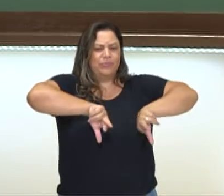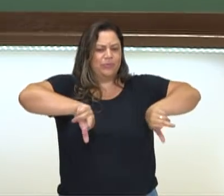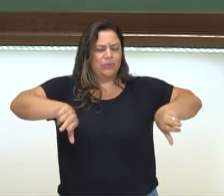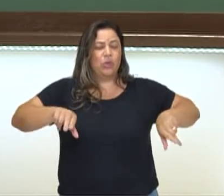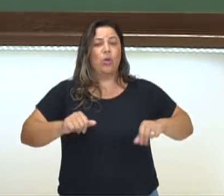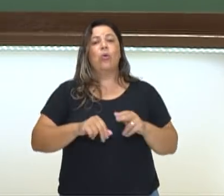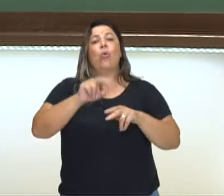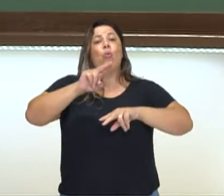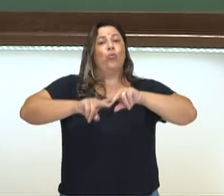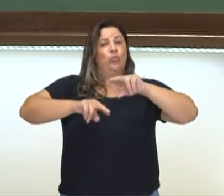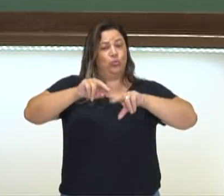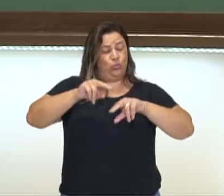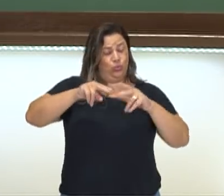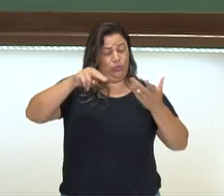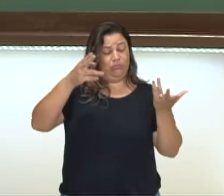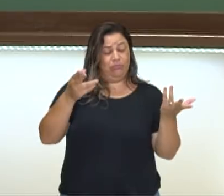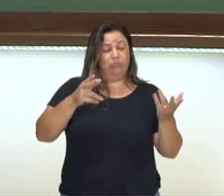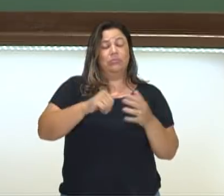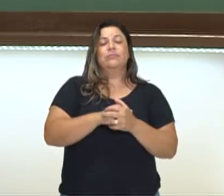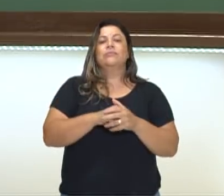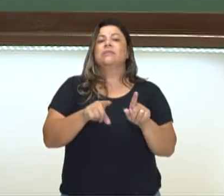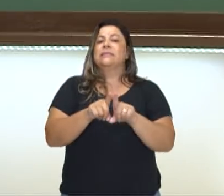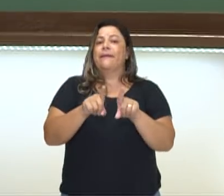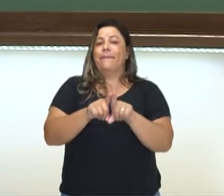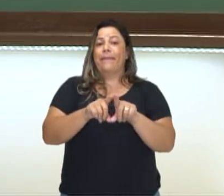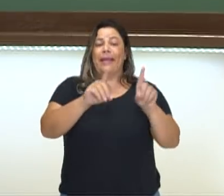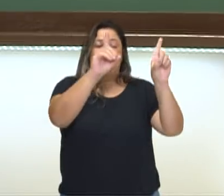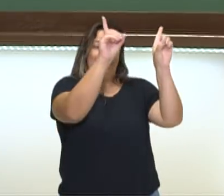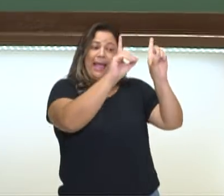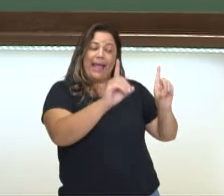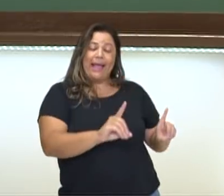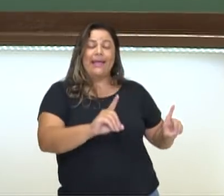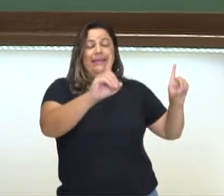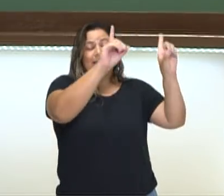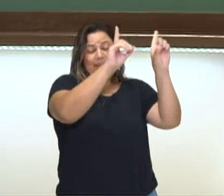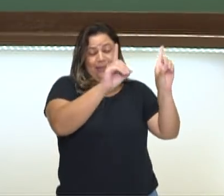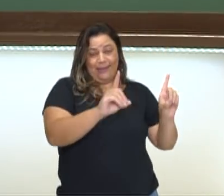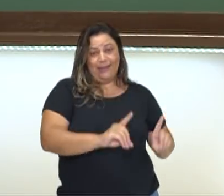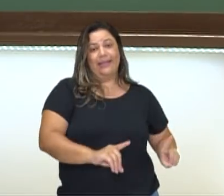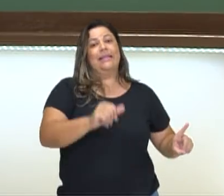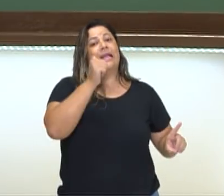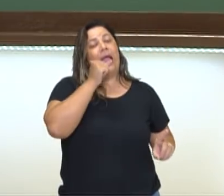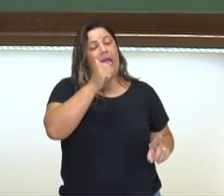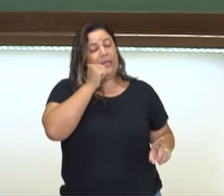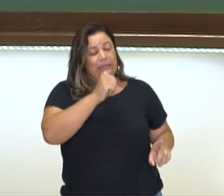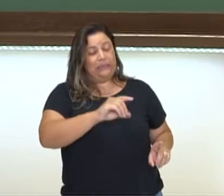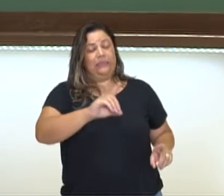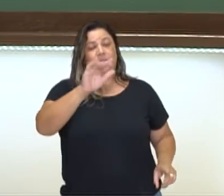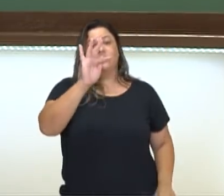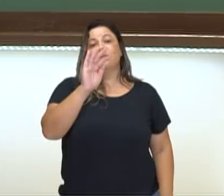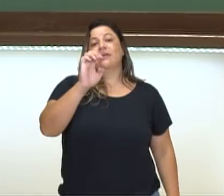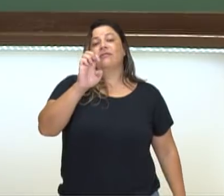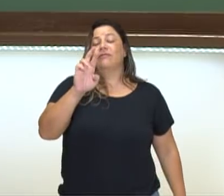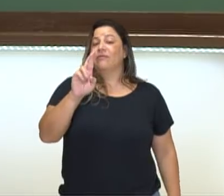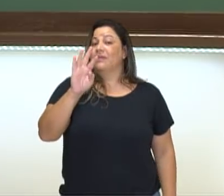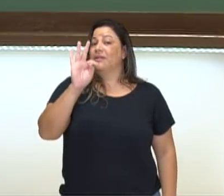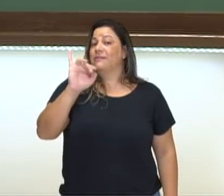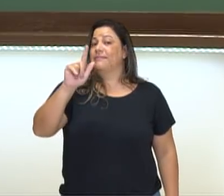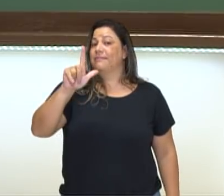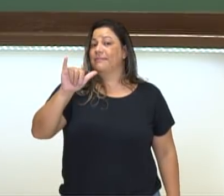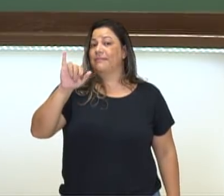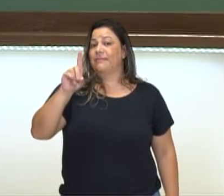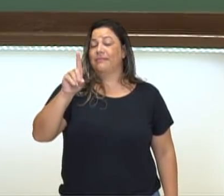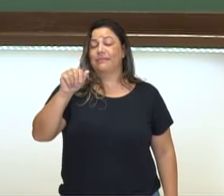tem origem em Juno, a deusa fertilidade. O cristianismo adapta, engloba na sua